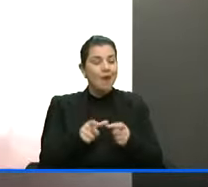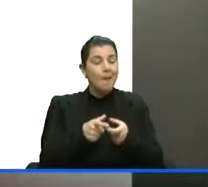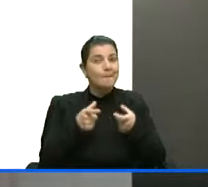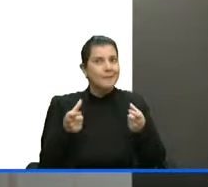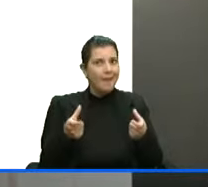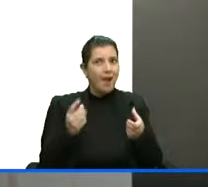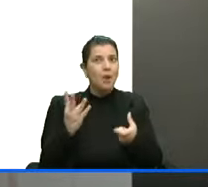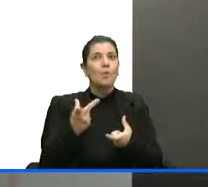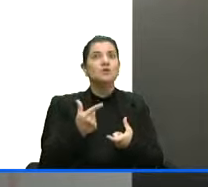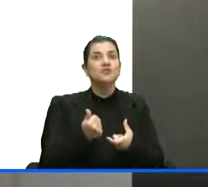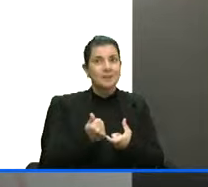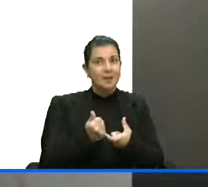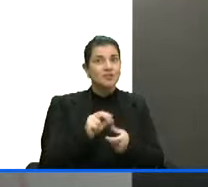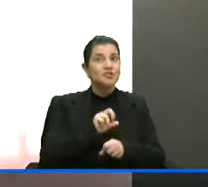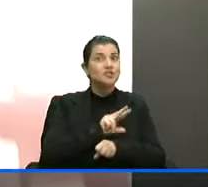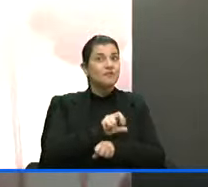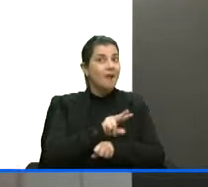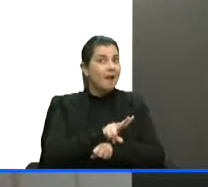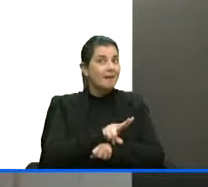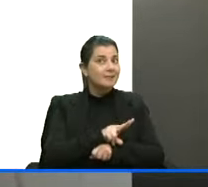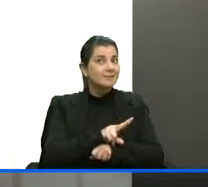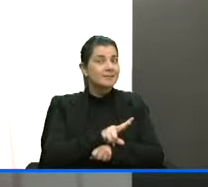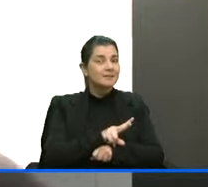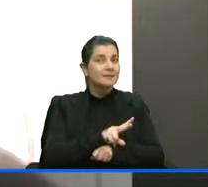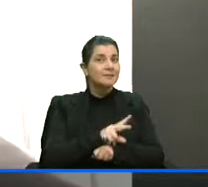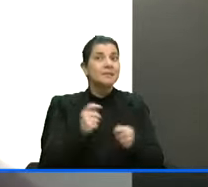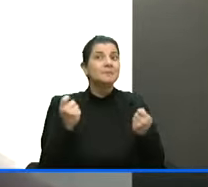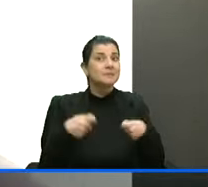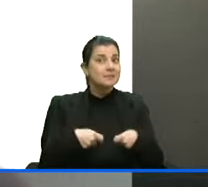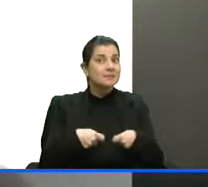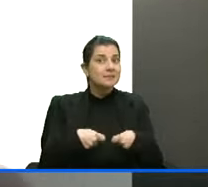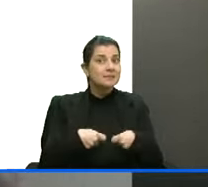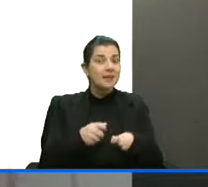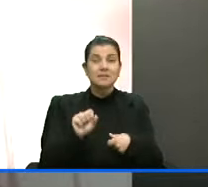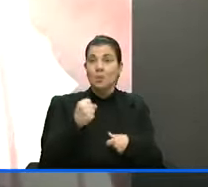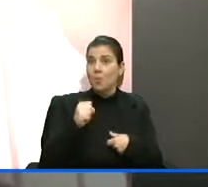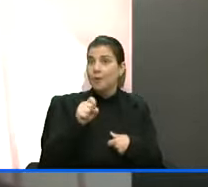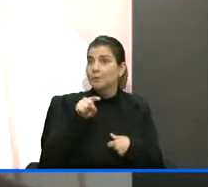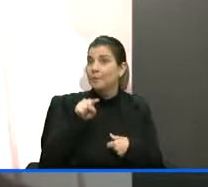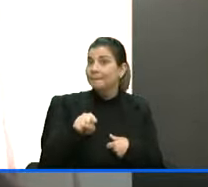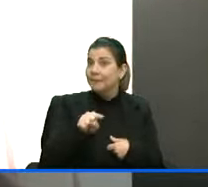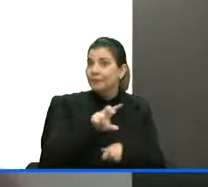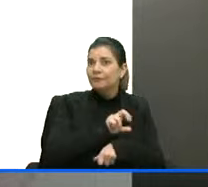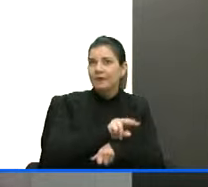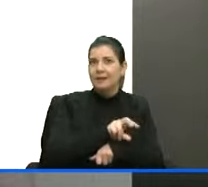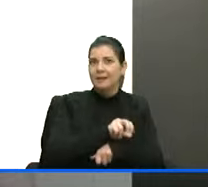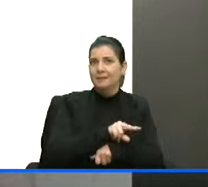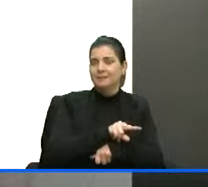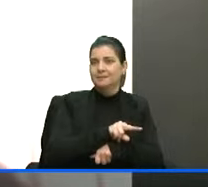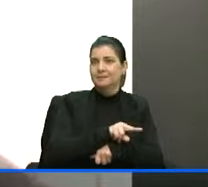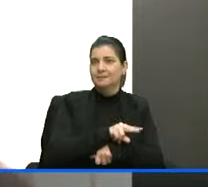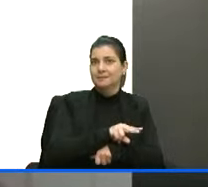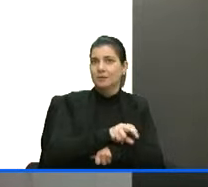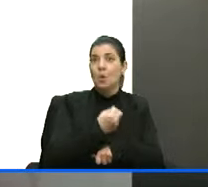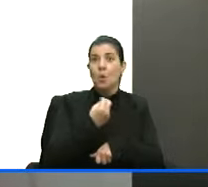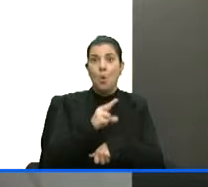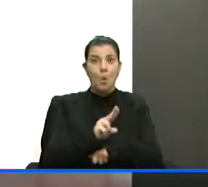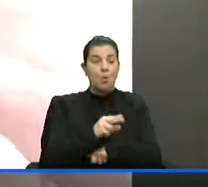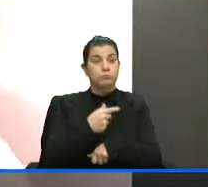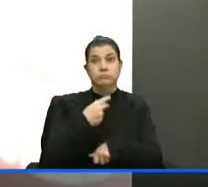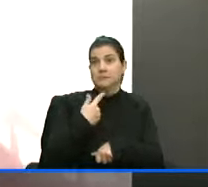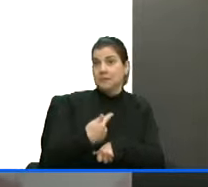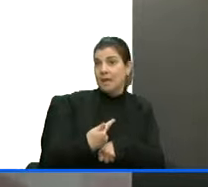de vaga necessária? Porque são 8 mil vagas. Se não for 8, é 7, é 5,